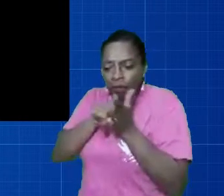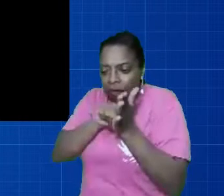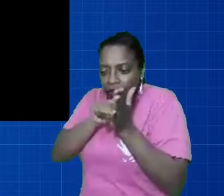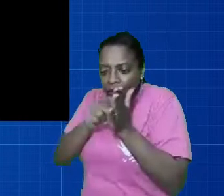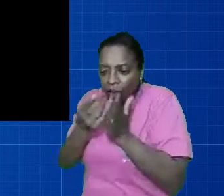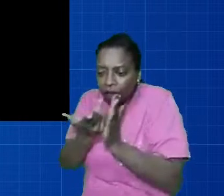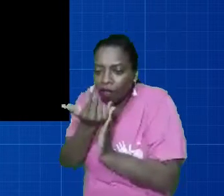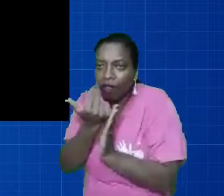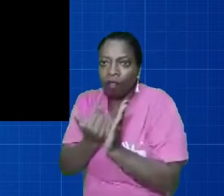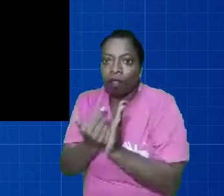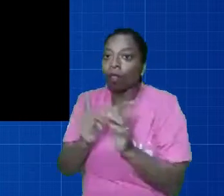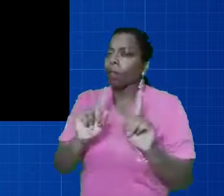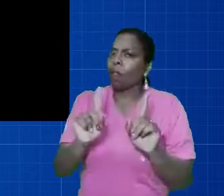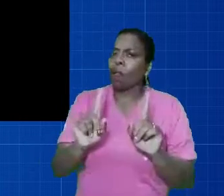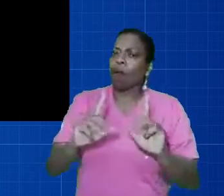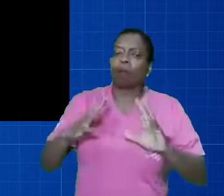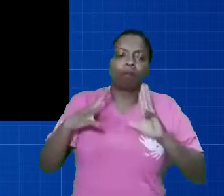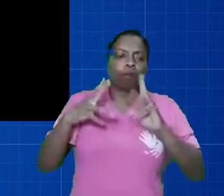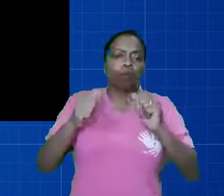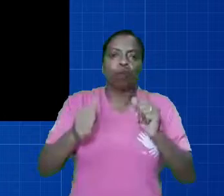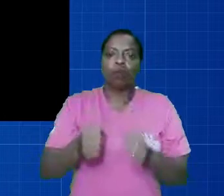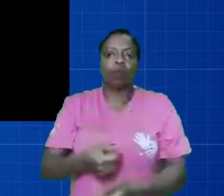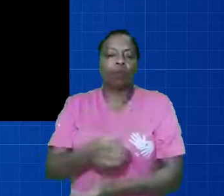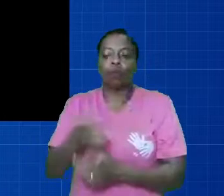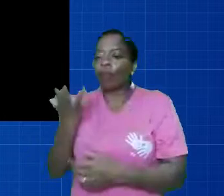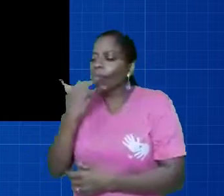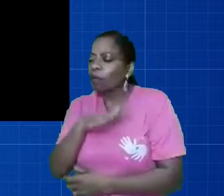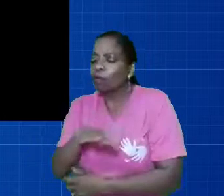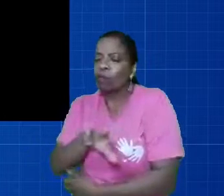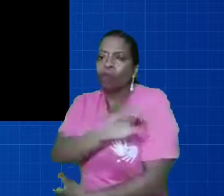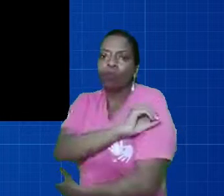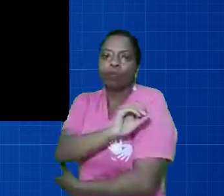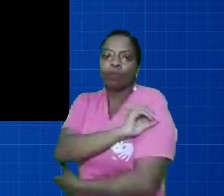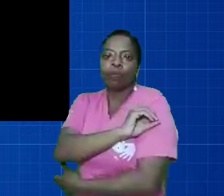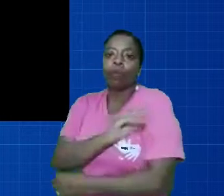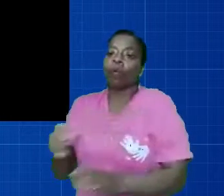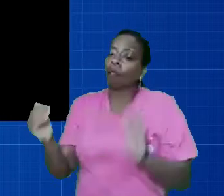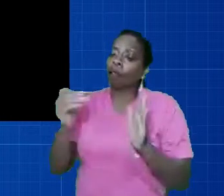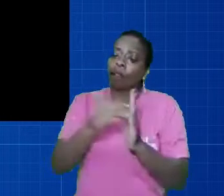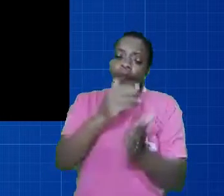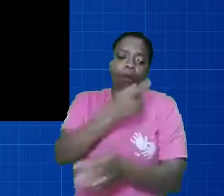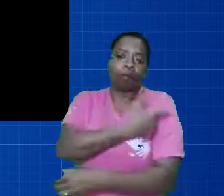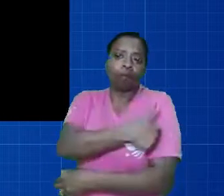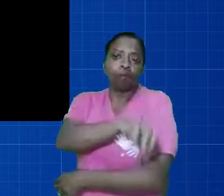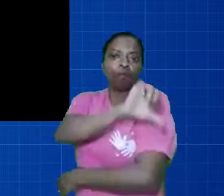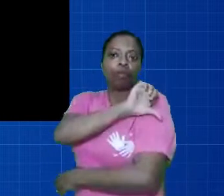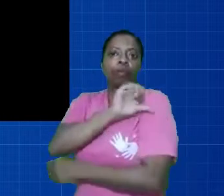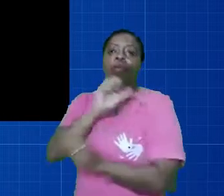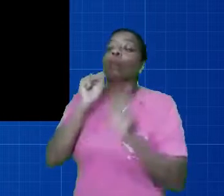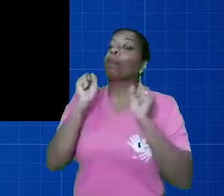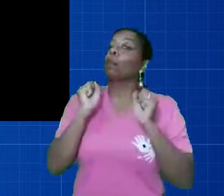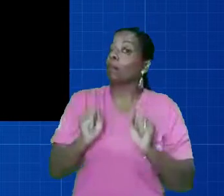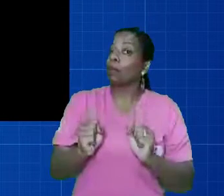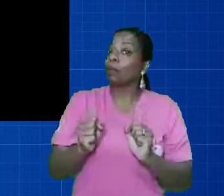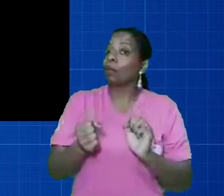quantas possibilidades de análise o professor tem a partir dessa proposta?